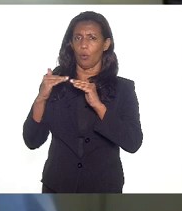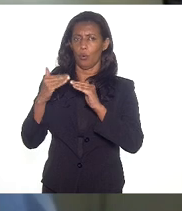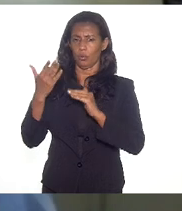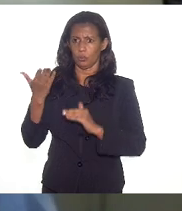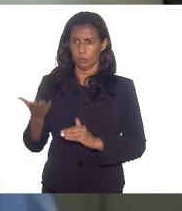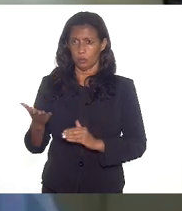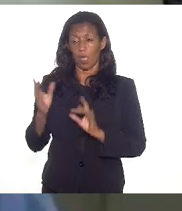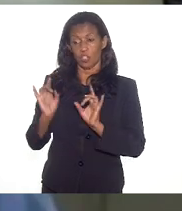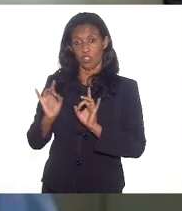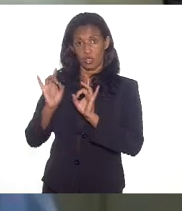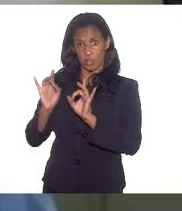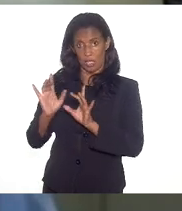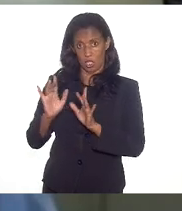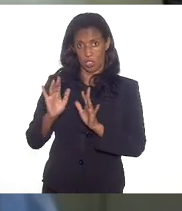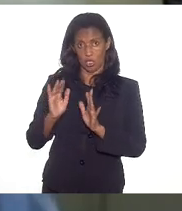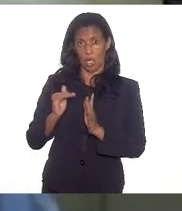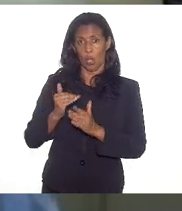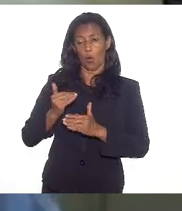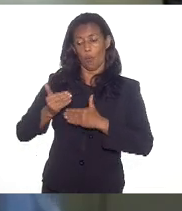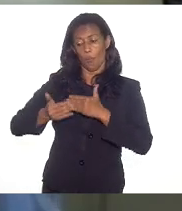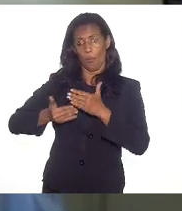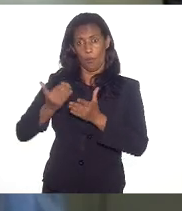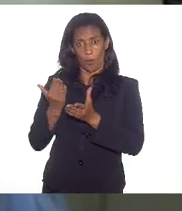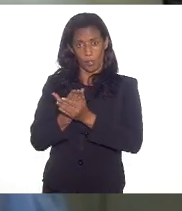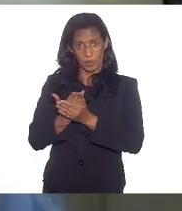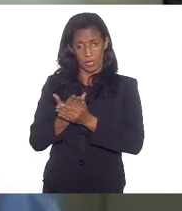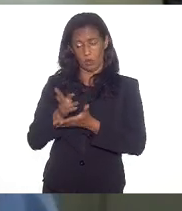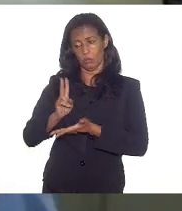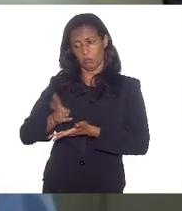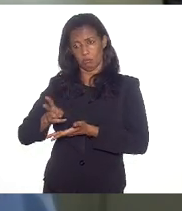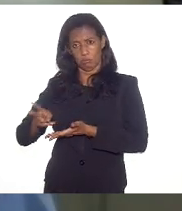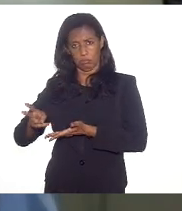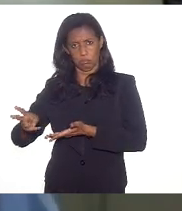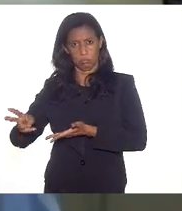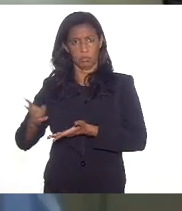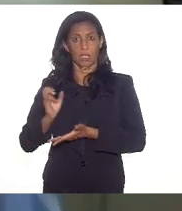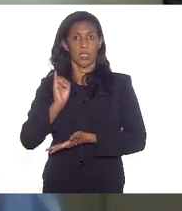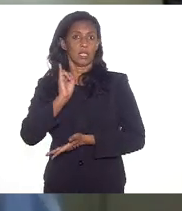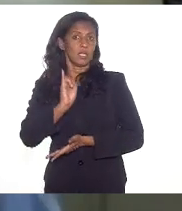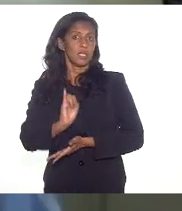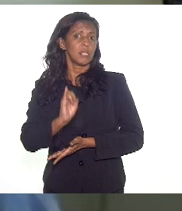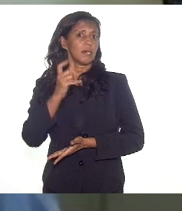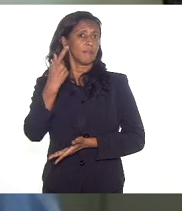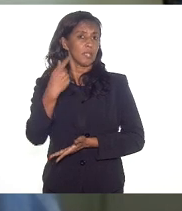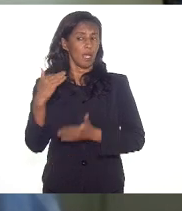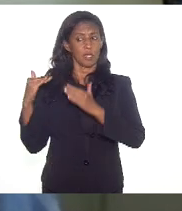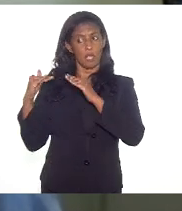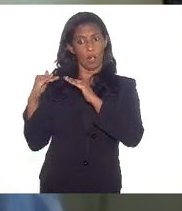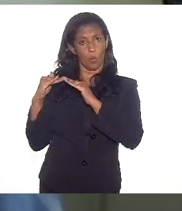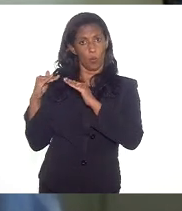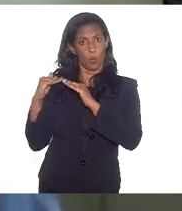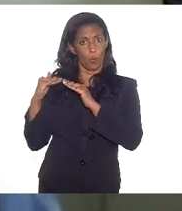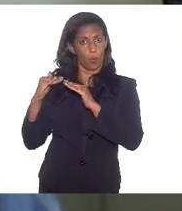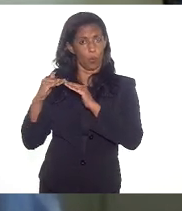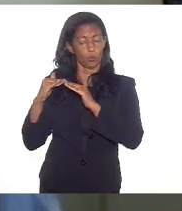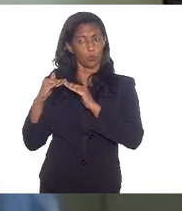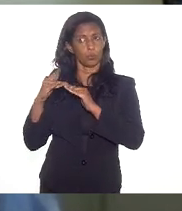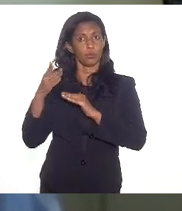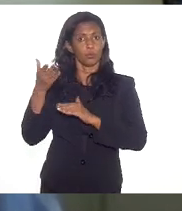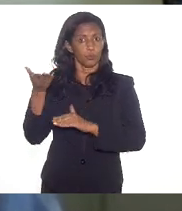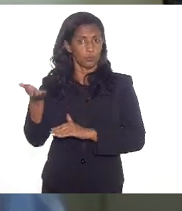gente deixa o processo prosseguir como está e, se houver este acordo, o